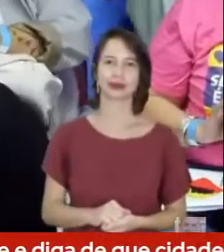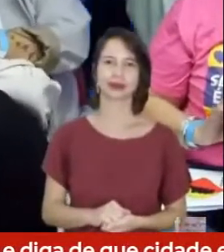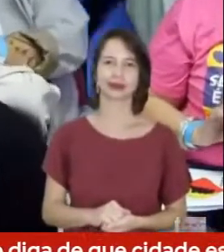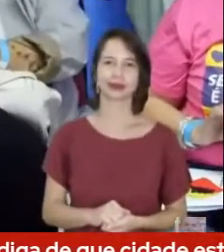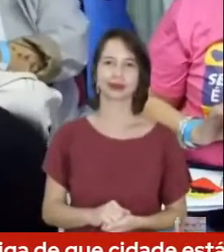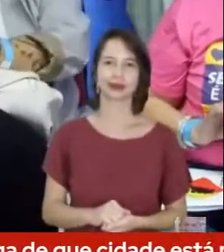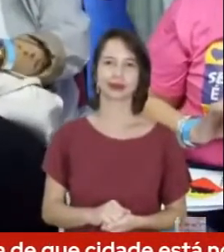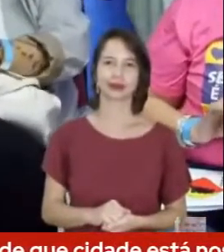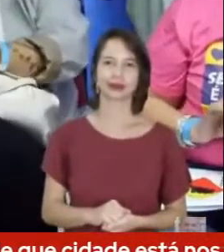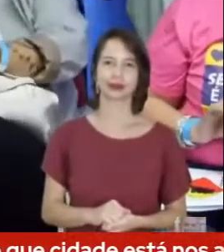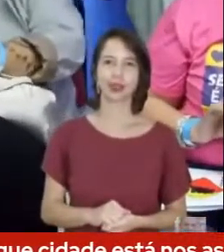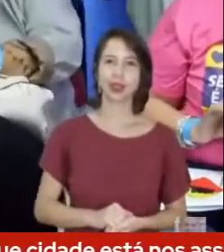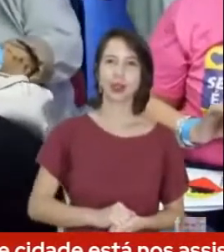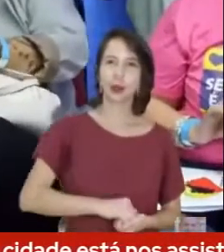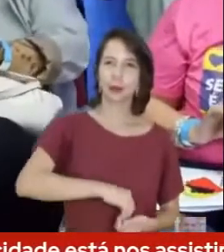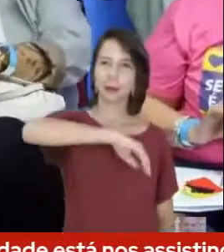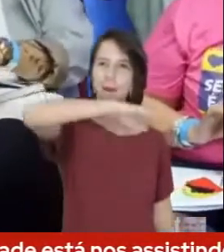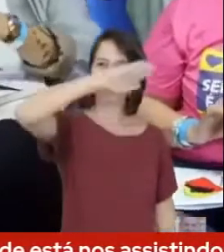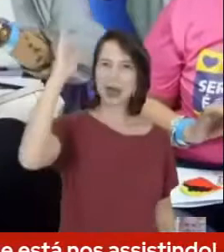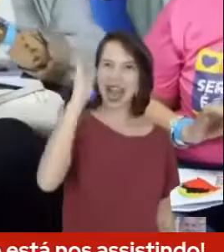Brasil, urgente!